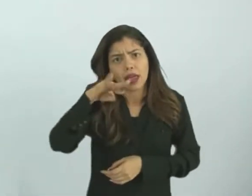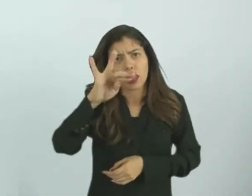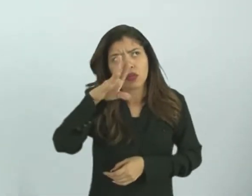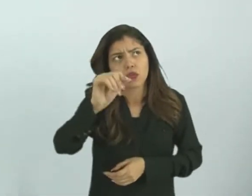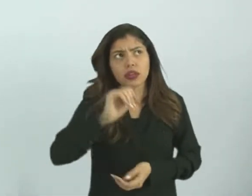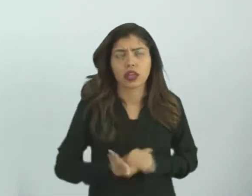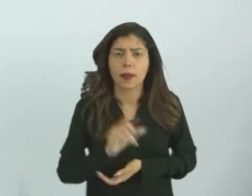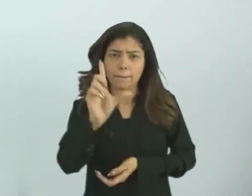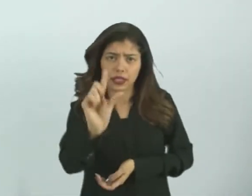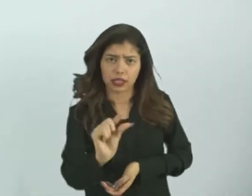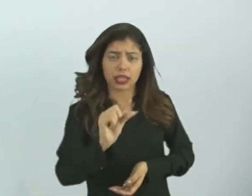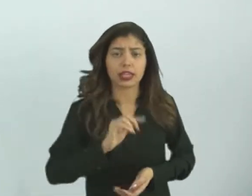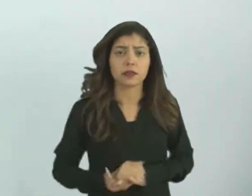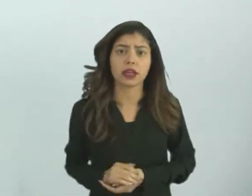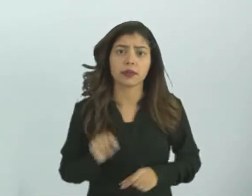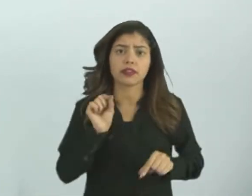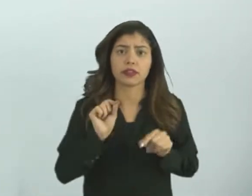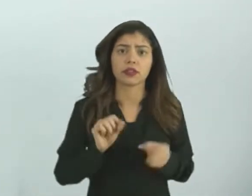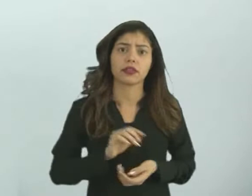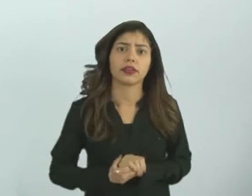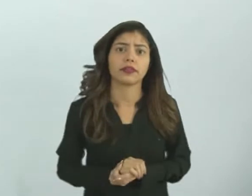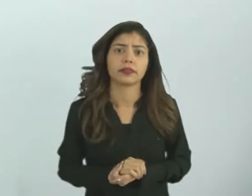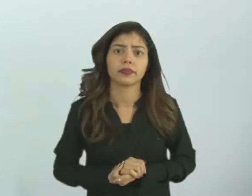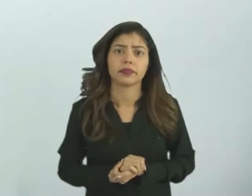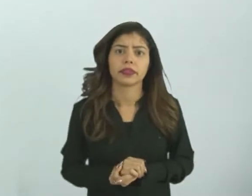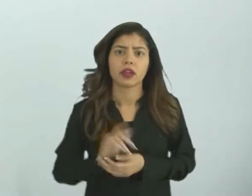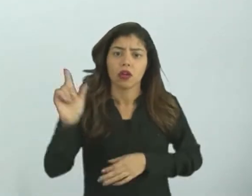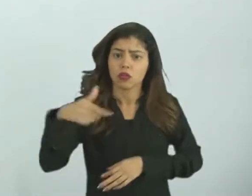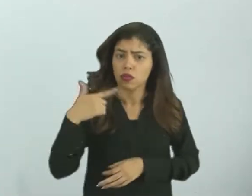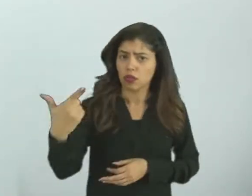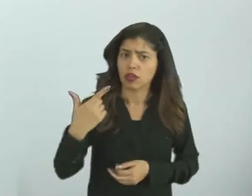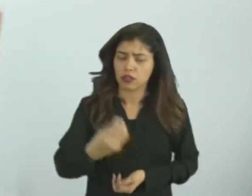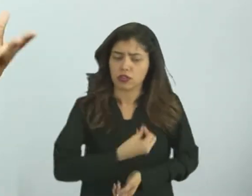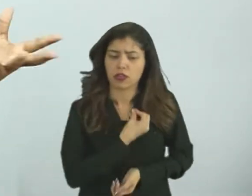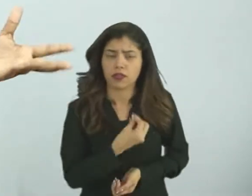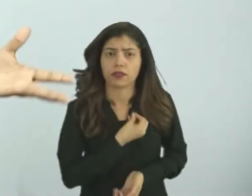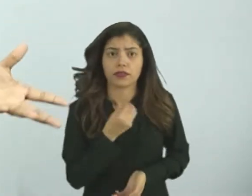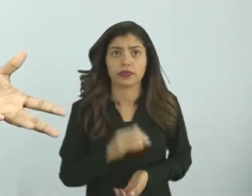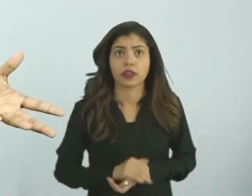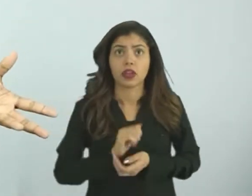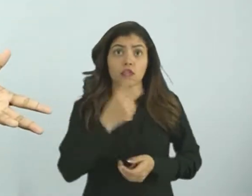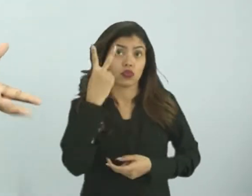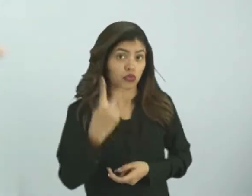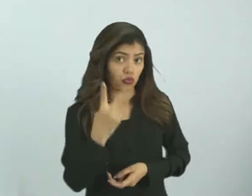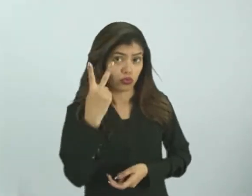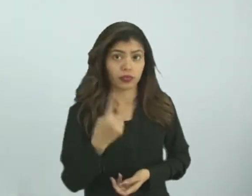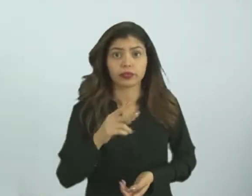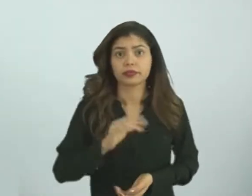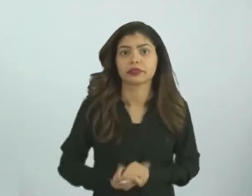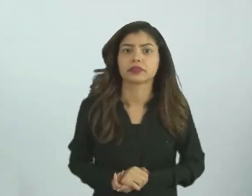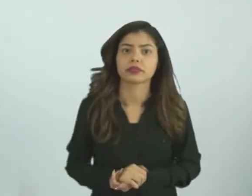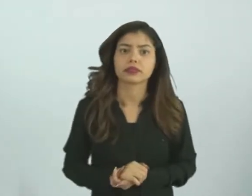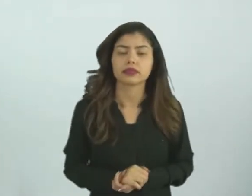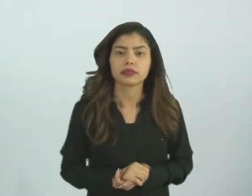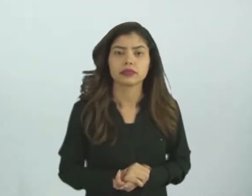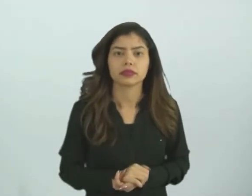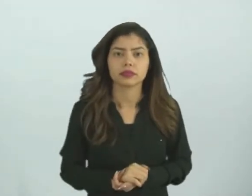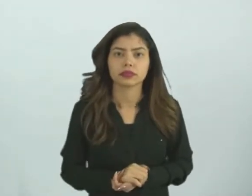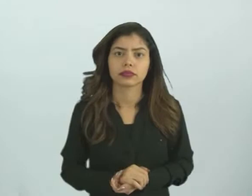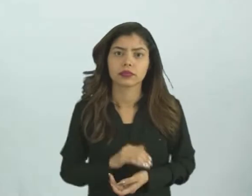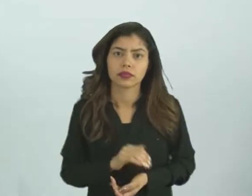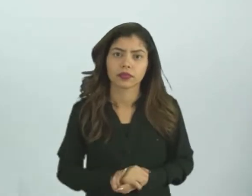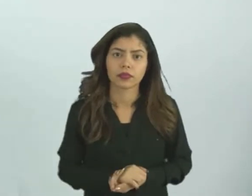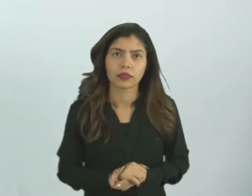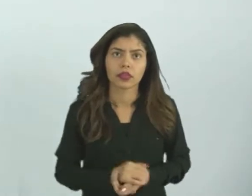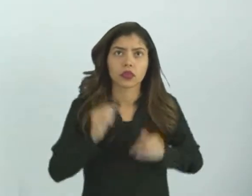ficar pequeno, baixo, né? Para o resto da vida. E para ambos os sexos, né? De qualquer